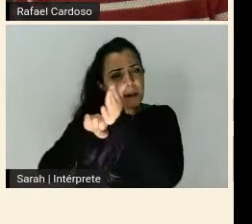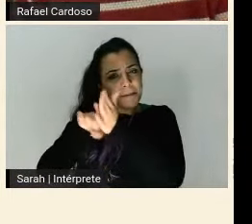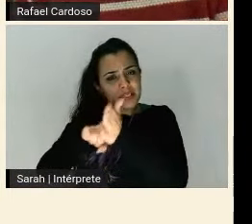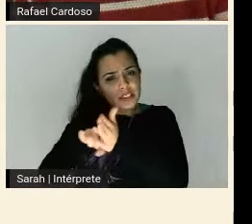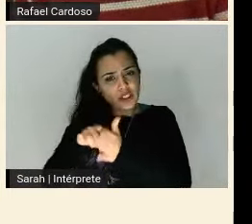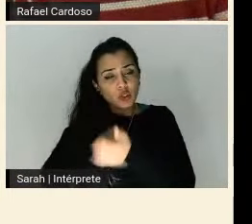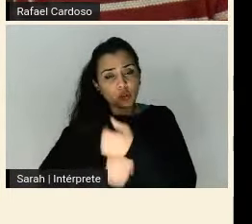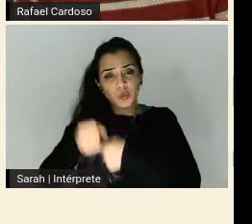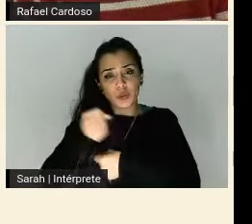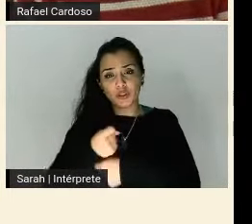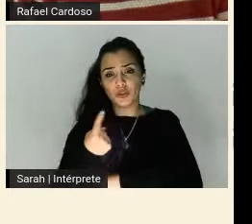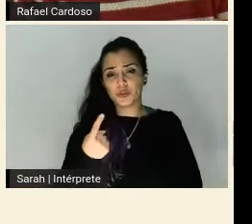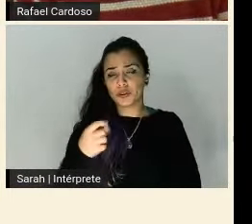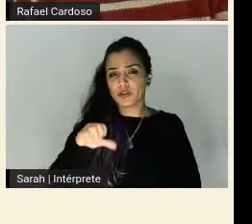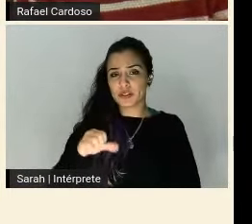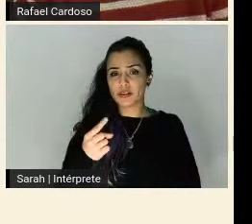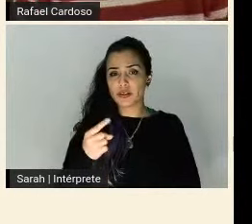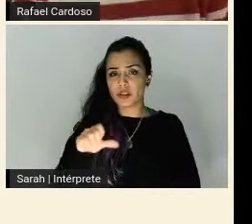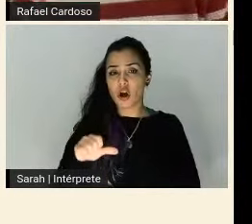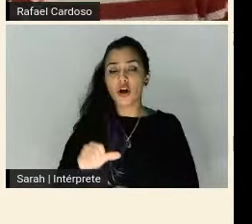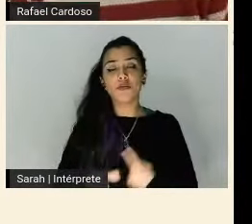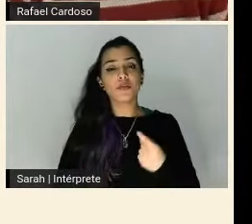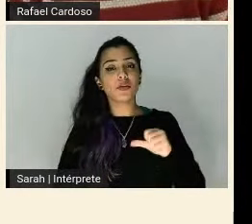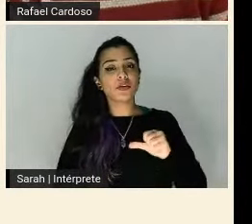1919 a 1920.